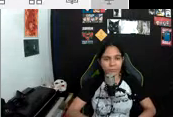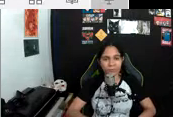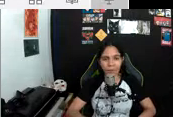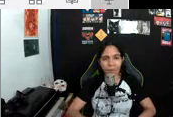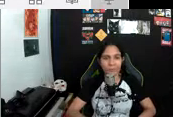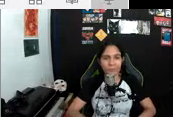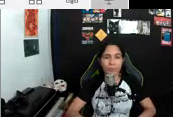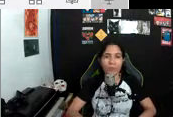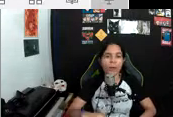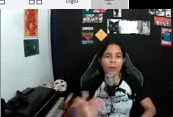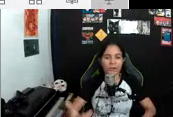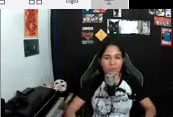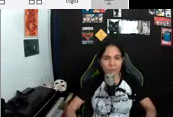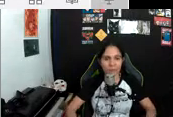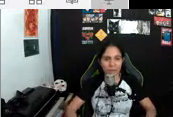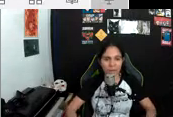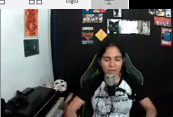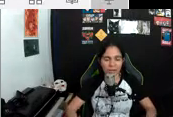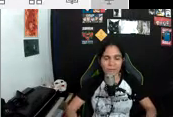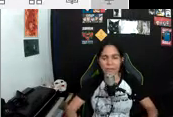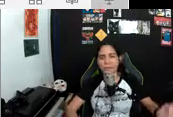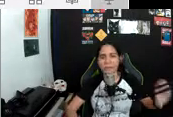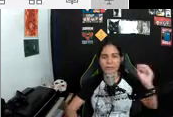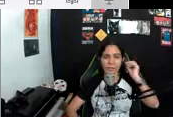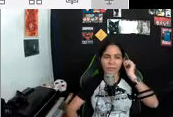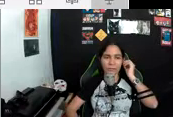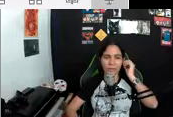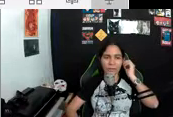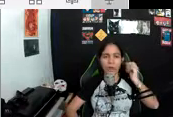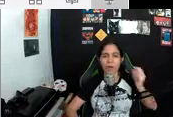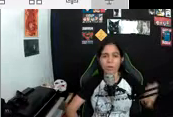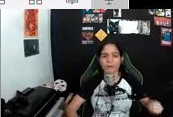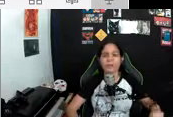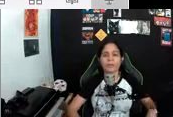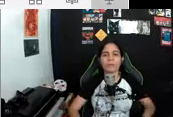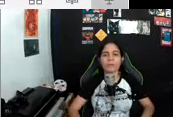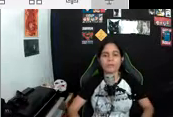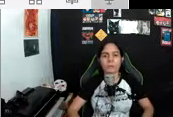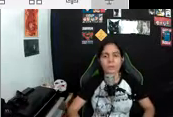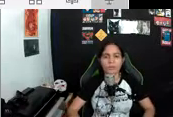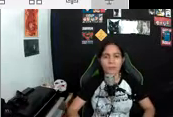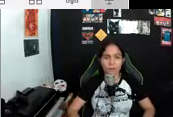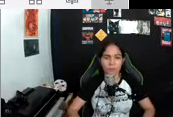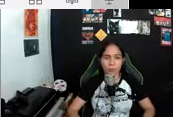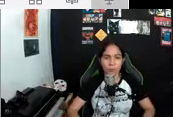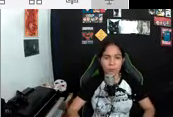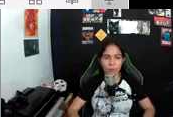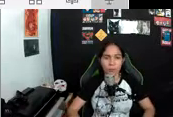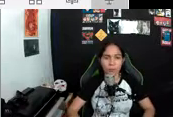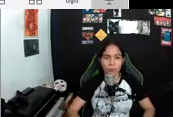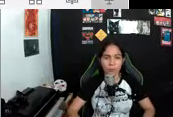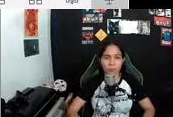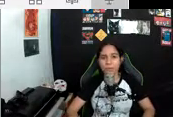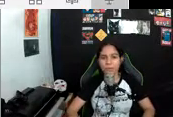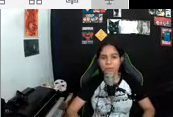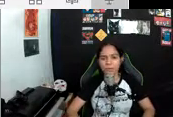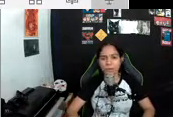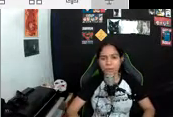acha que não pode pedir, certo? Então, é direito dele. O atestado é um documento de fé pública e